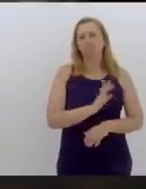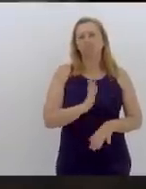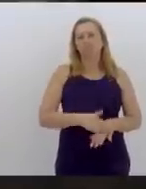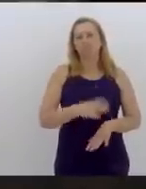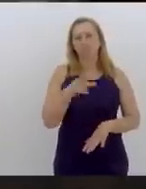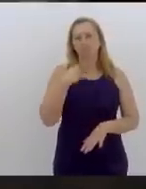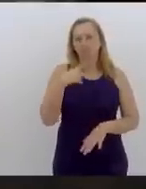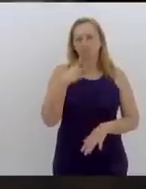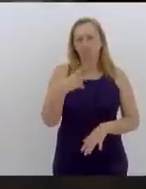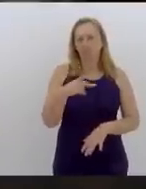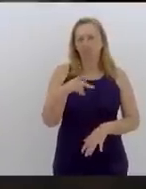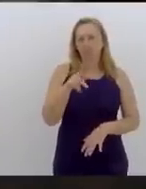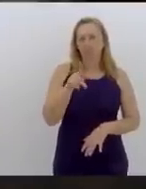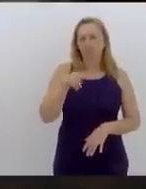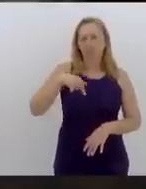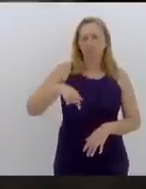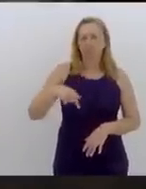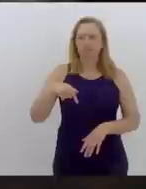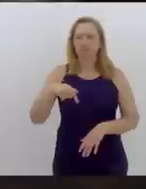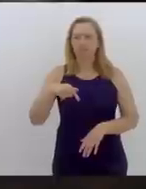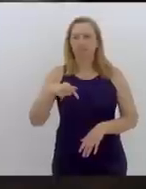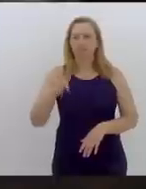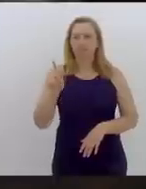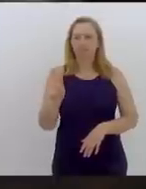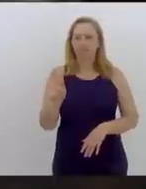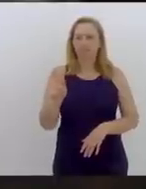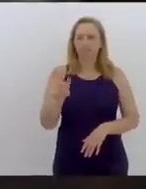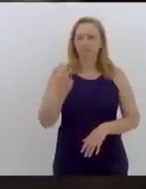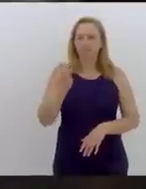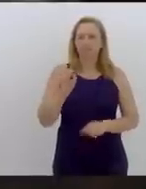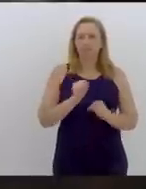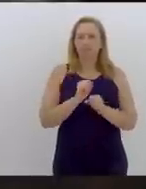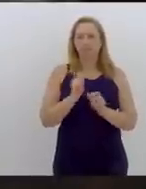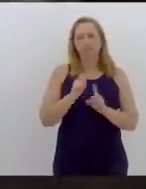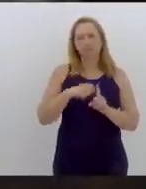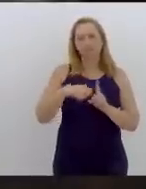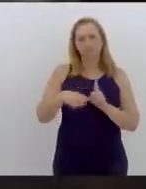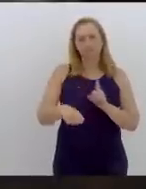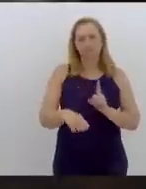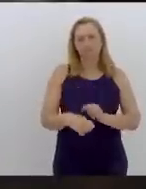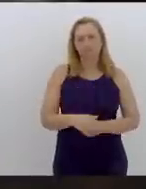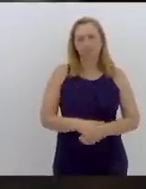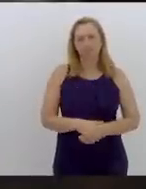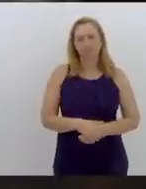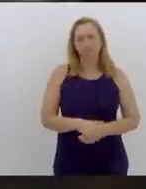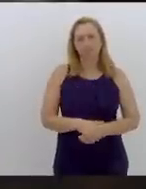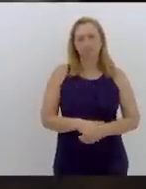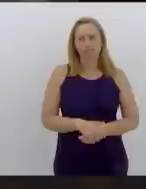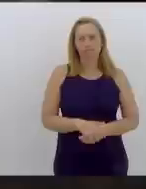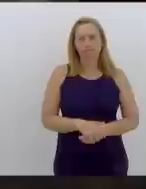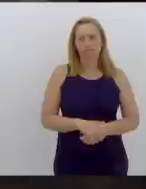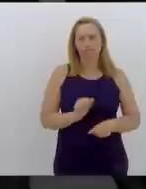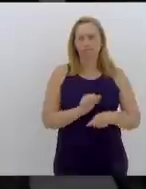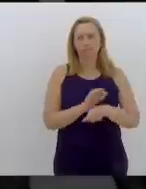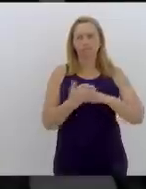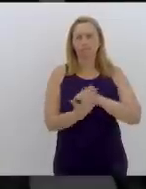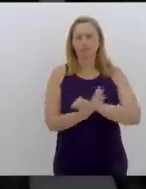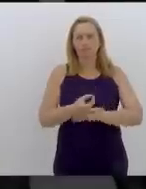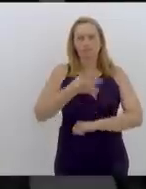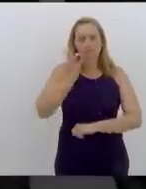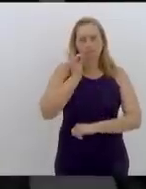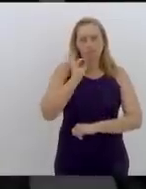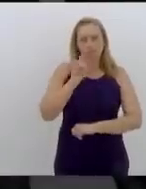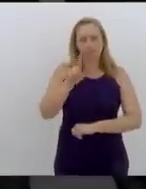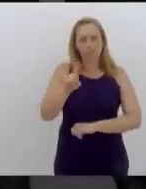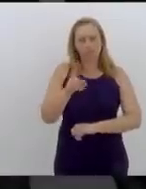mais falei no quegena já quase a cinco meses que tá custando caro o convite do café que você que